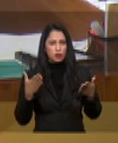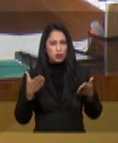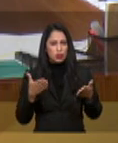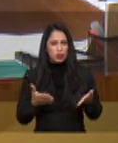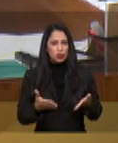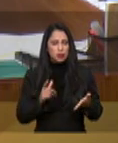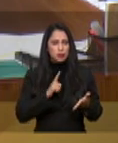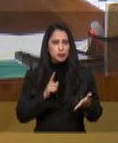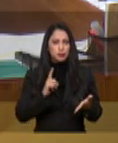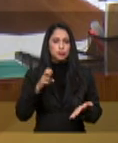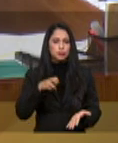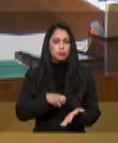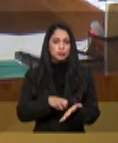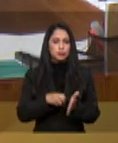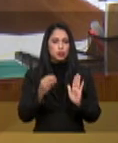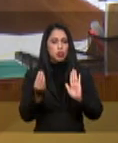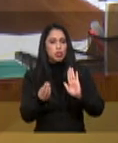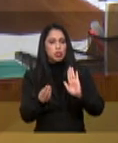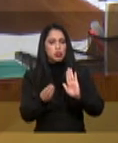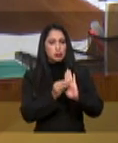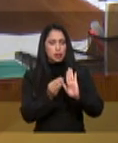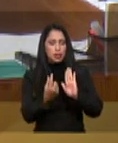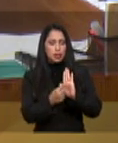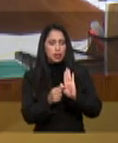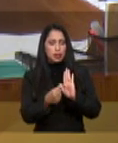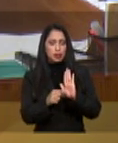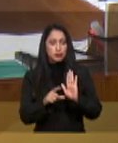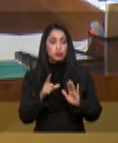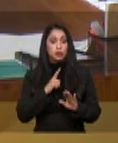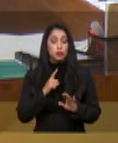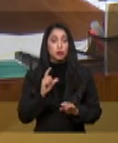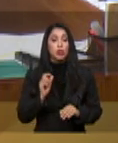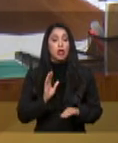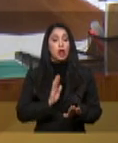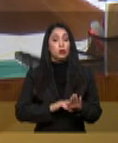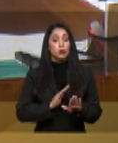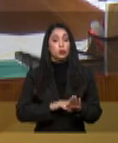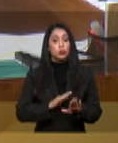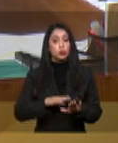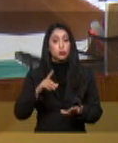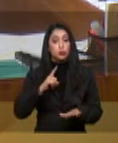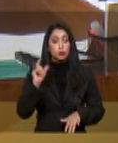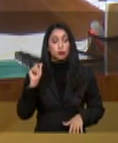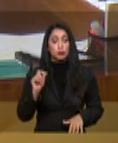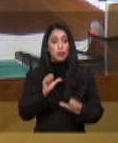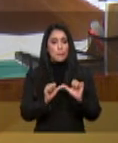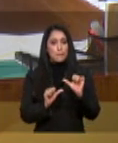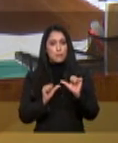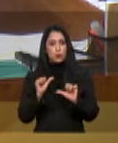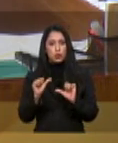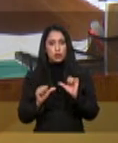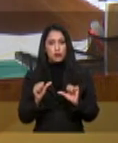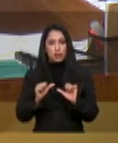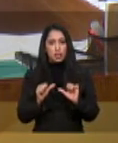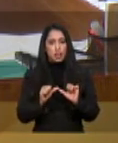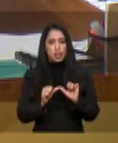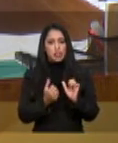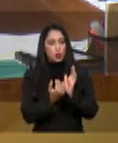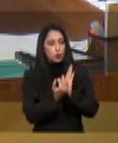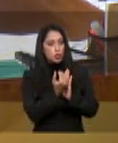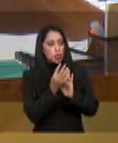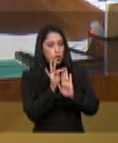a impugnação aos parágrafos do dispositivo, uma vez que a autonomia deles em relação à modificação do caput